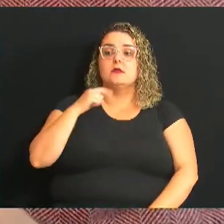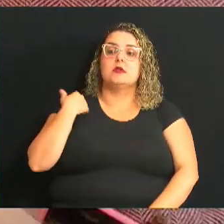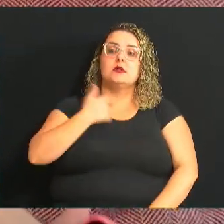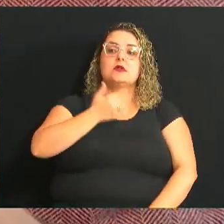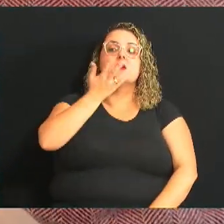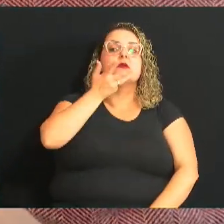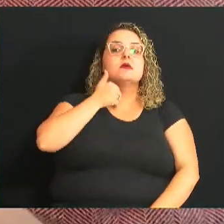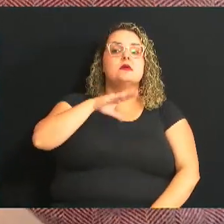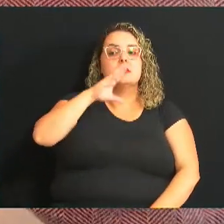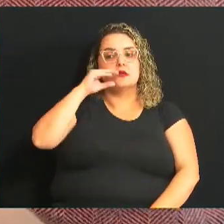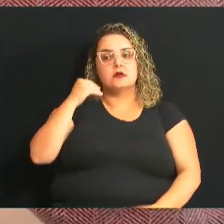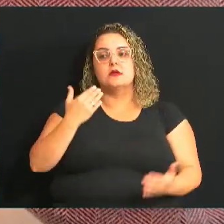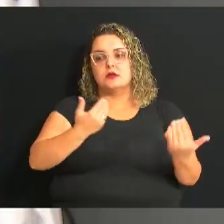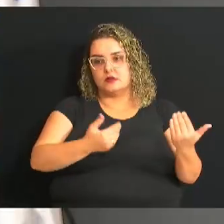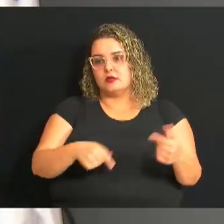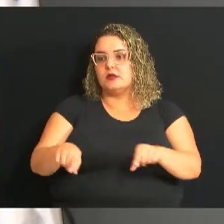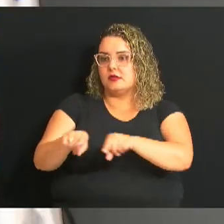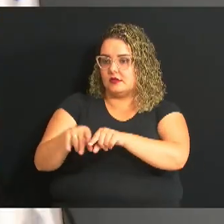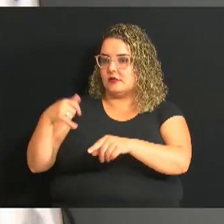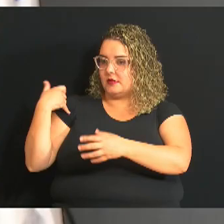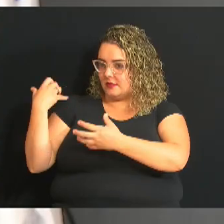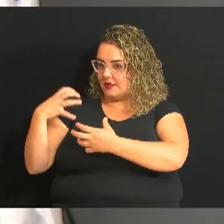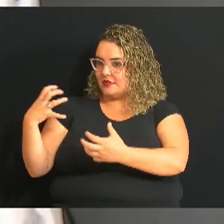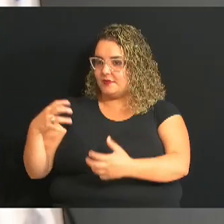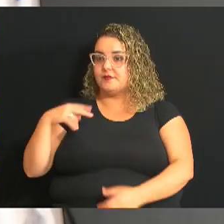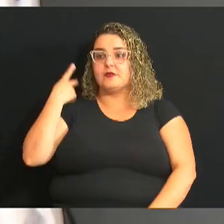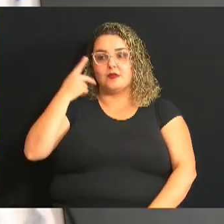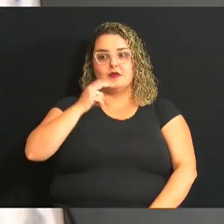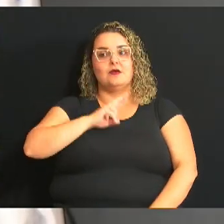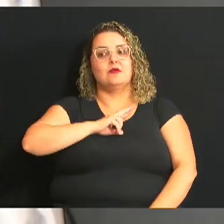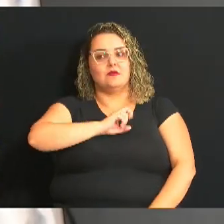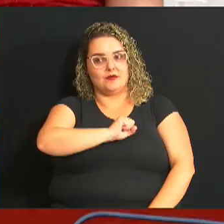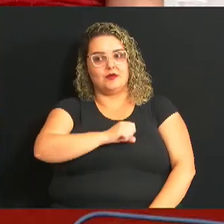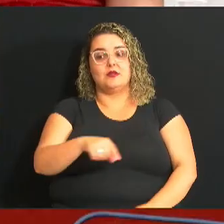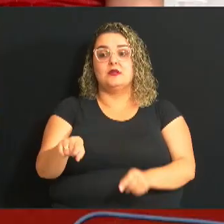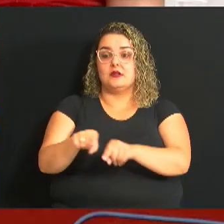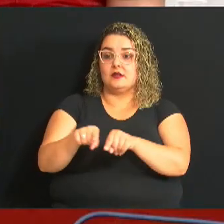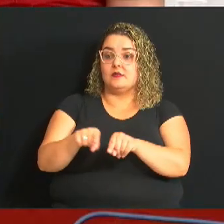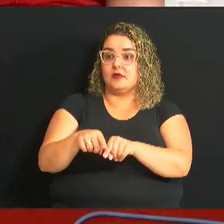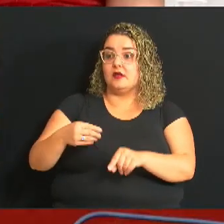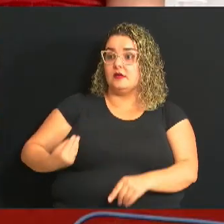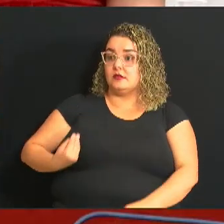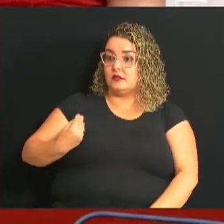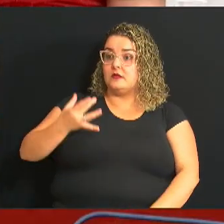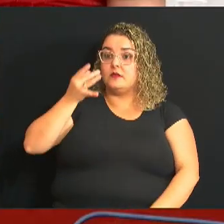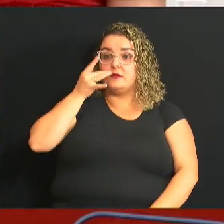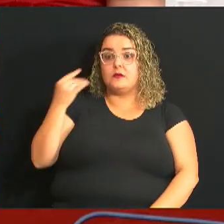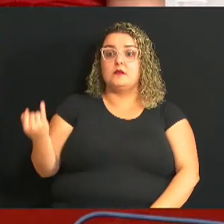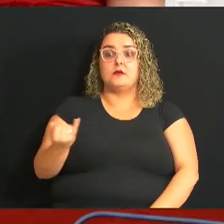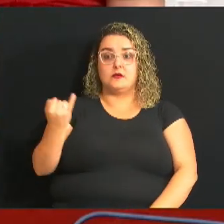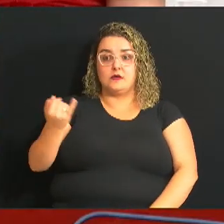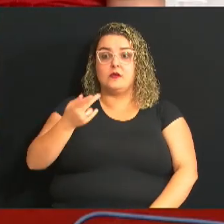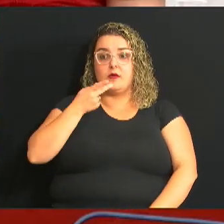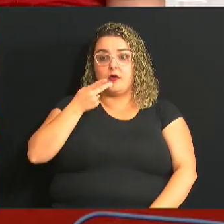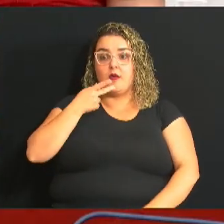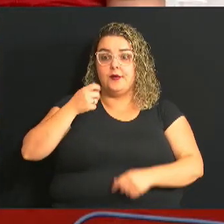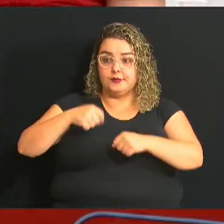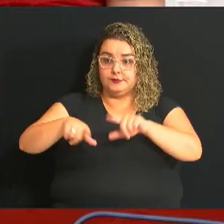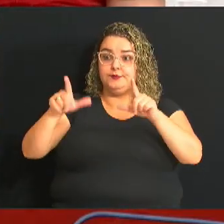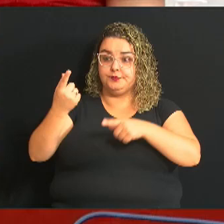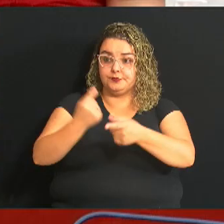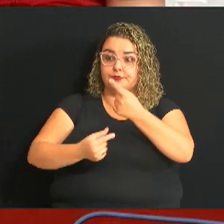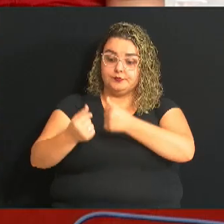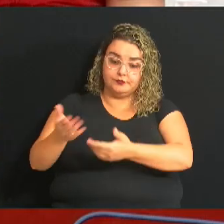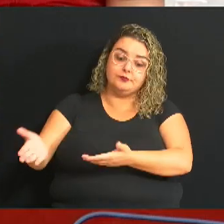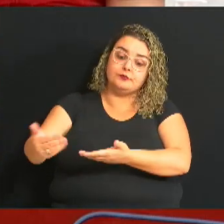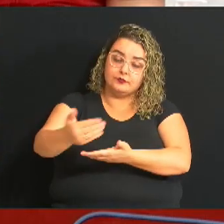nossos adolescentes e para nossos idosos. O vereador Luiz Rossini também compareceu. Importante destacar que os recursos captados